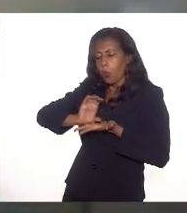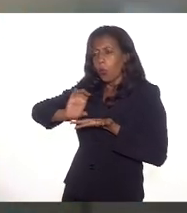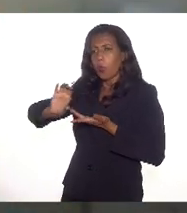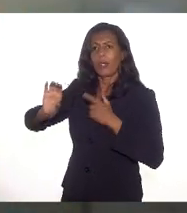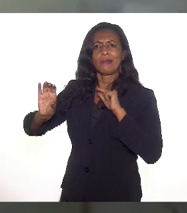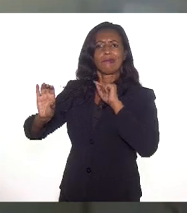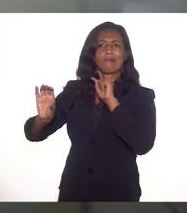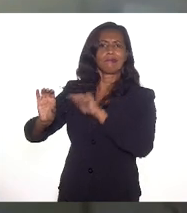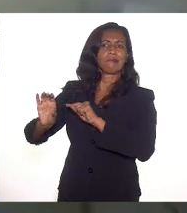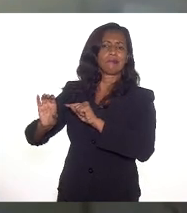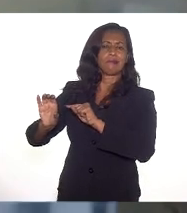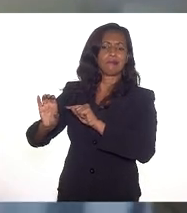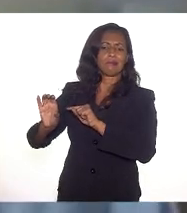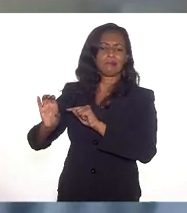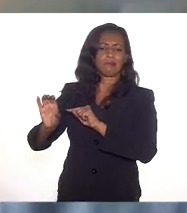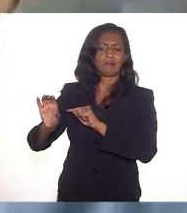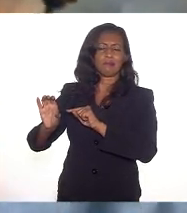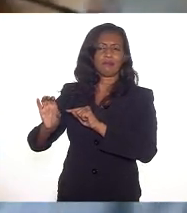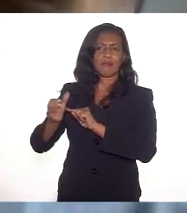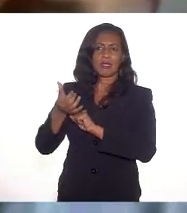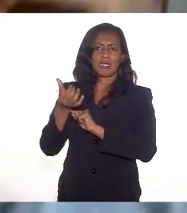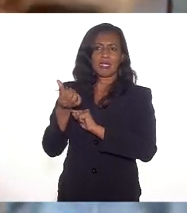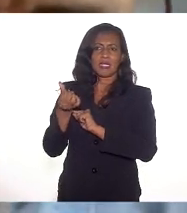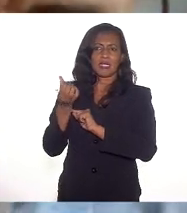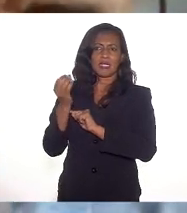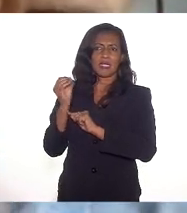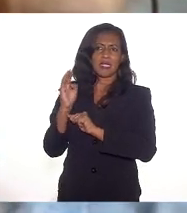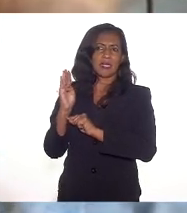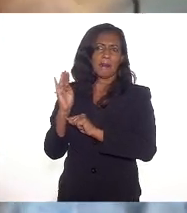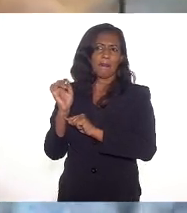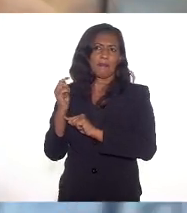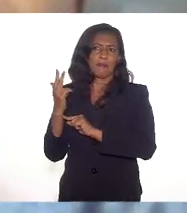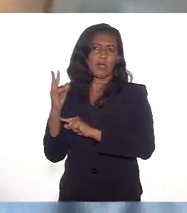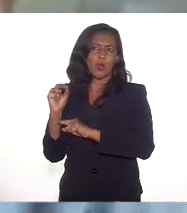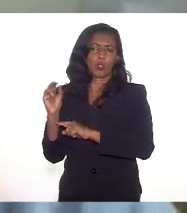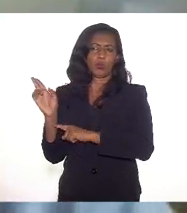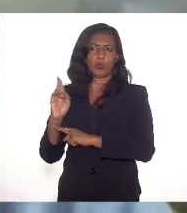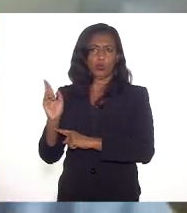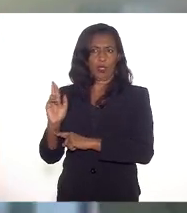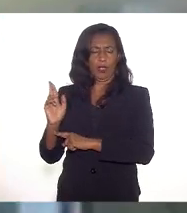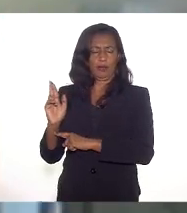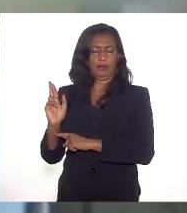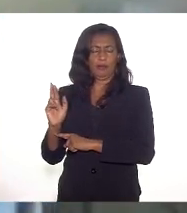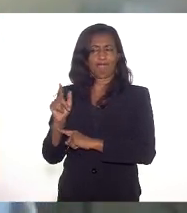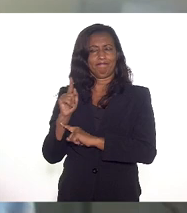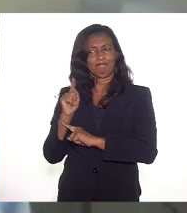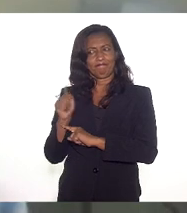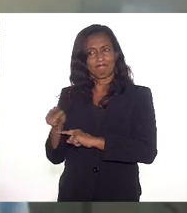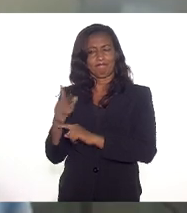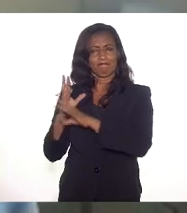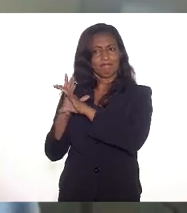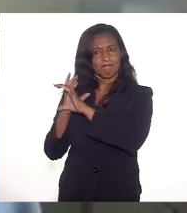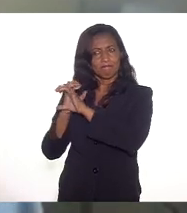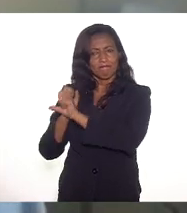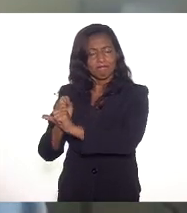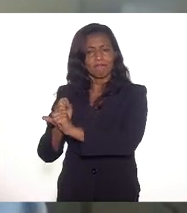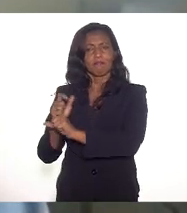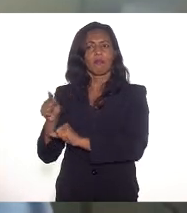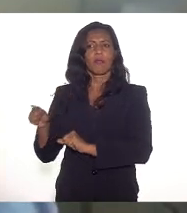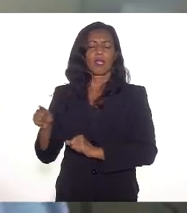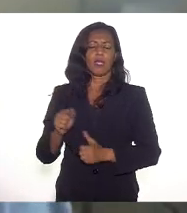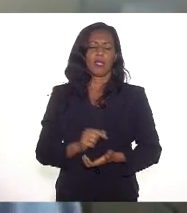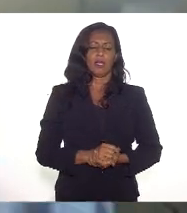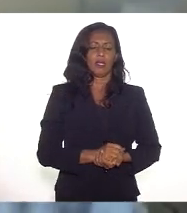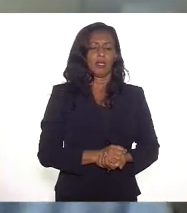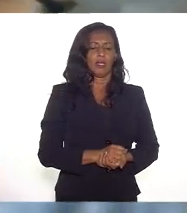fica praticamente 60 bilhões de reais. Essas estimativas se respaldaram,